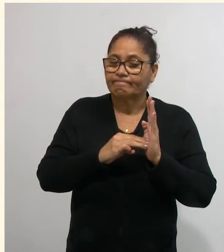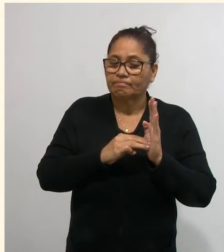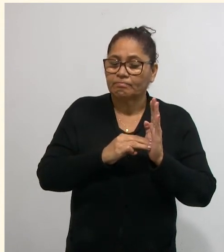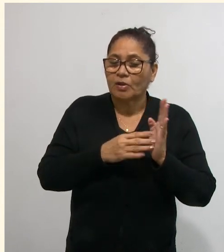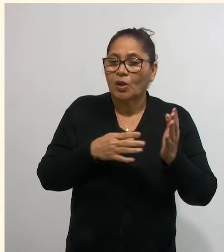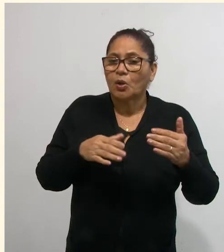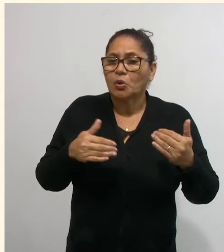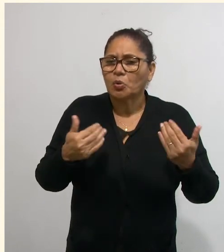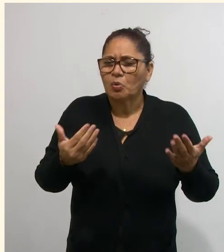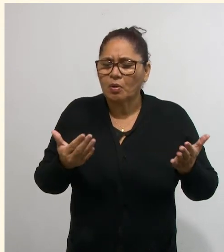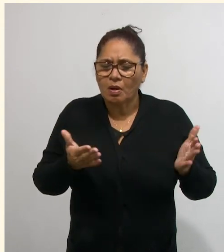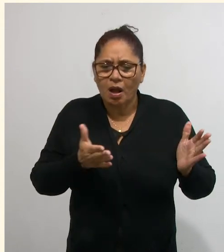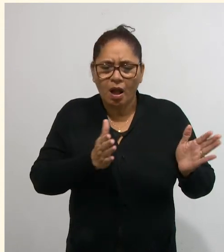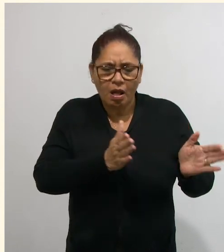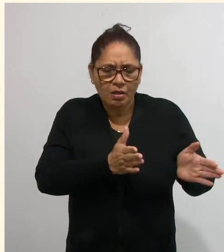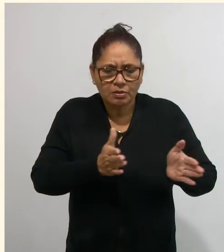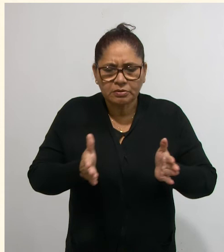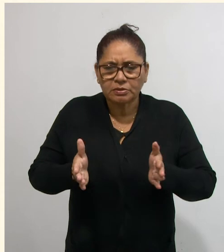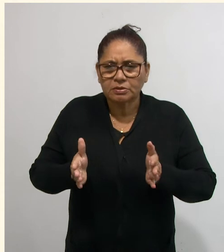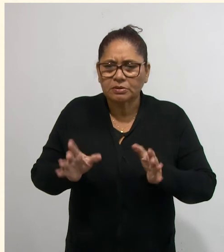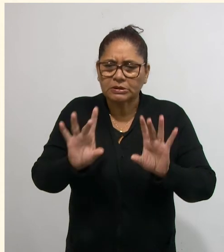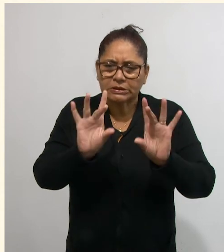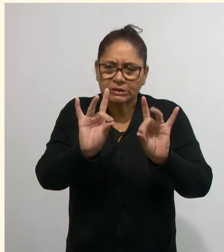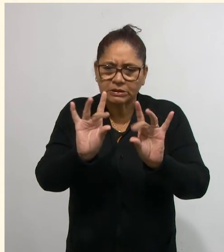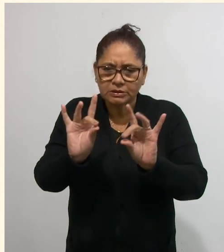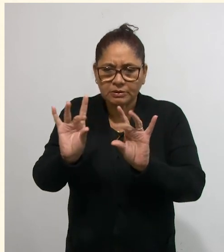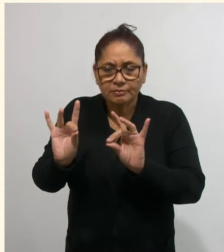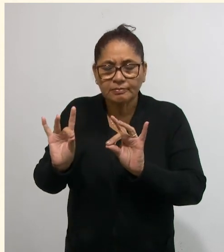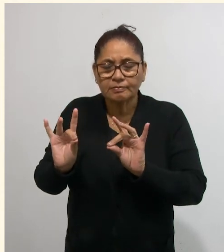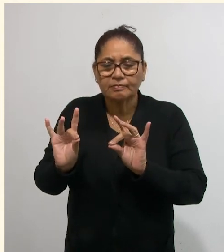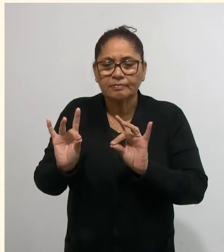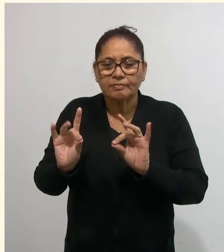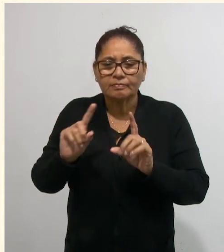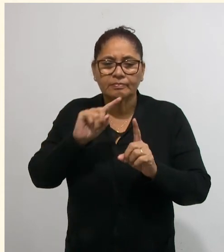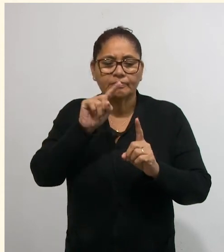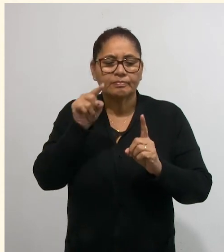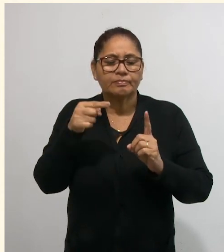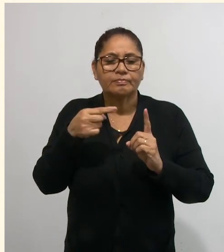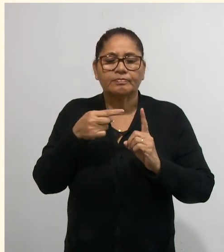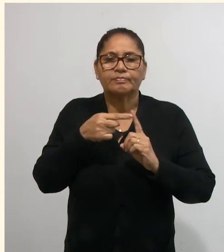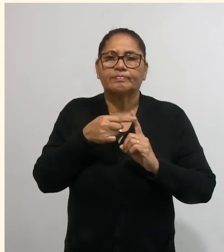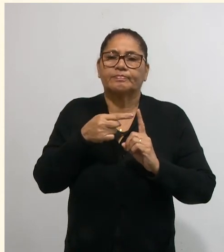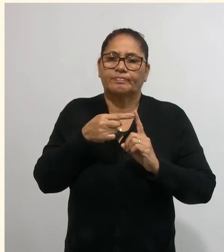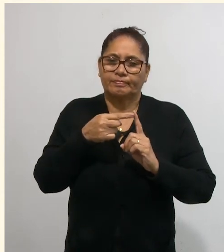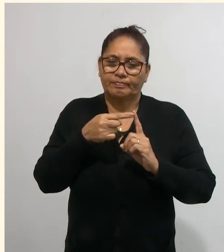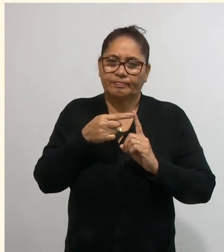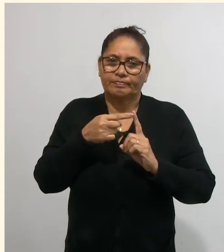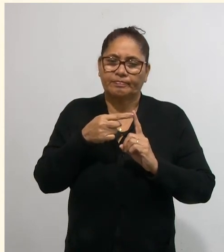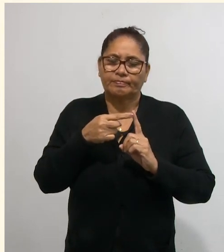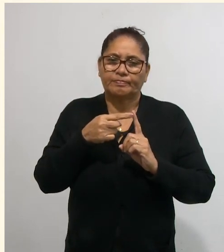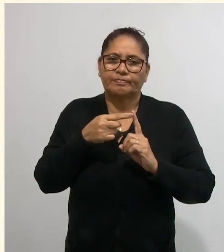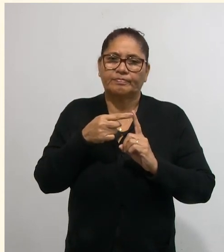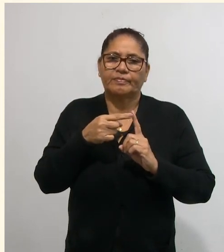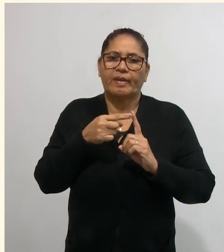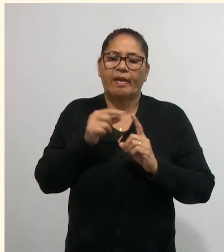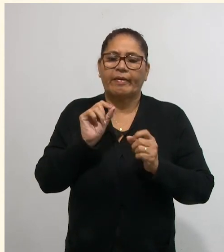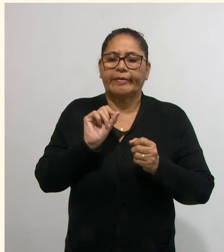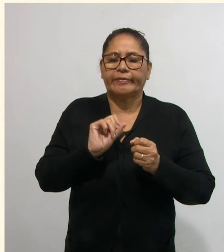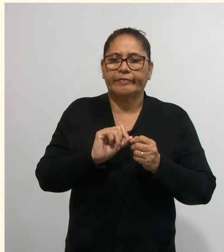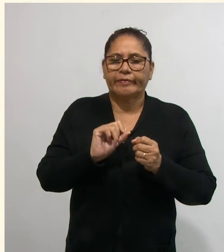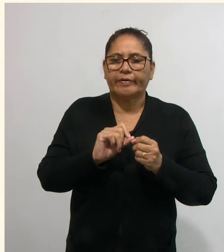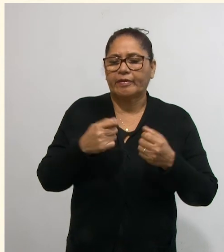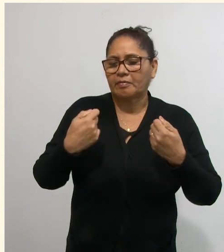Então, a partir do método específico é que os objetivos da educação se